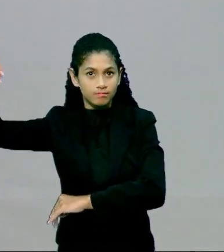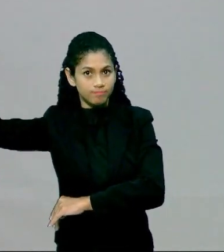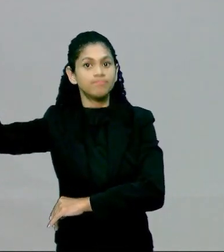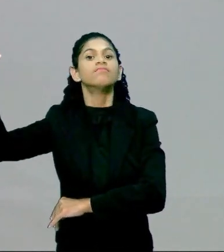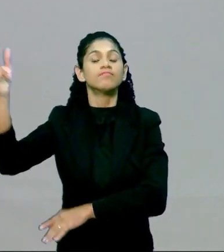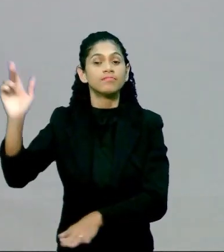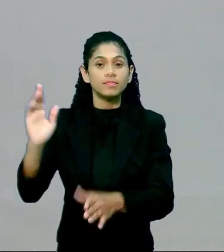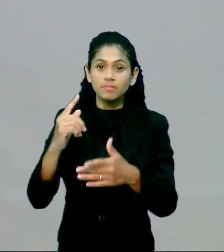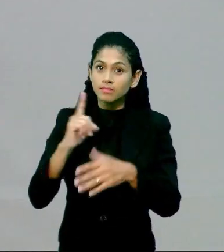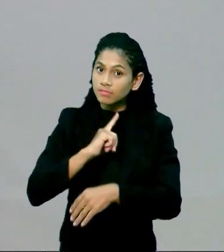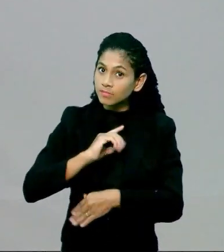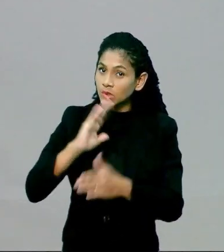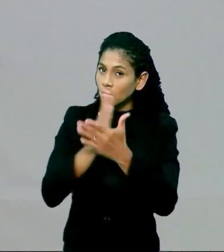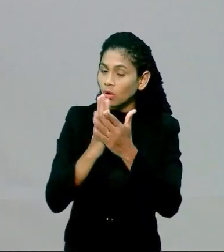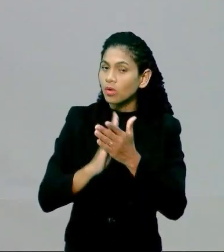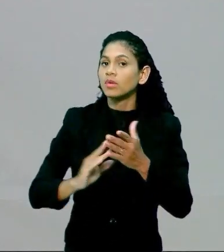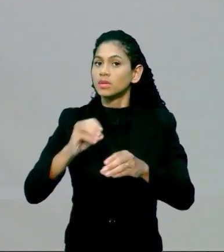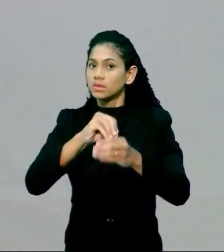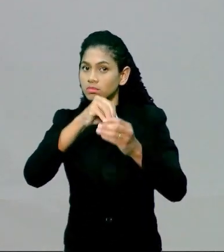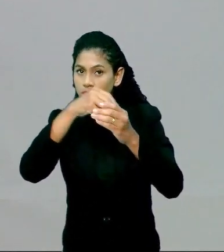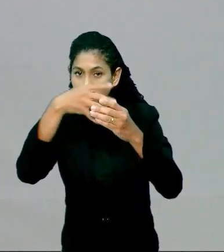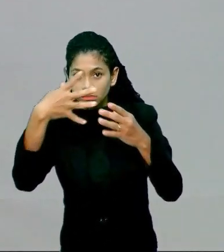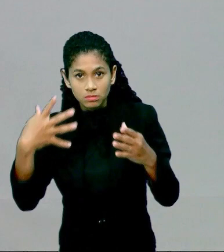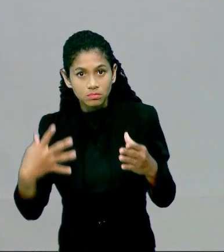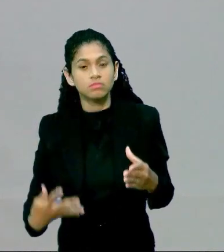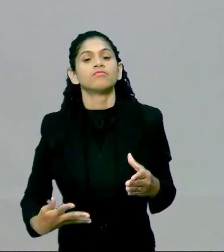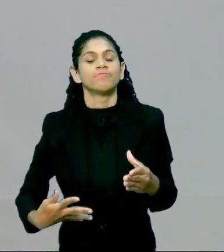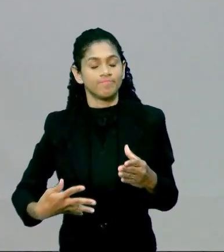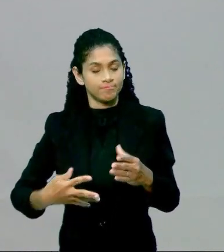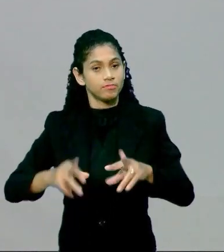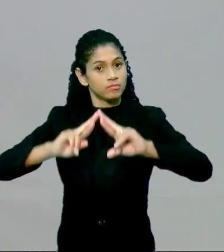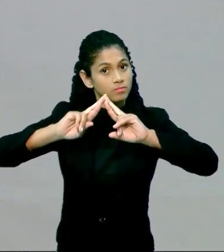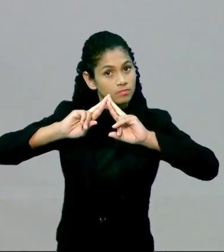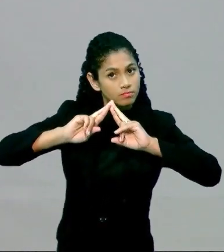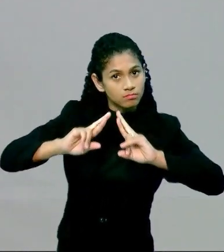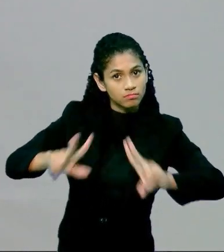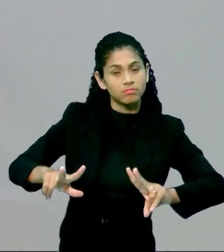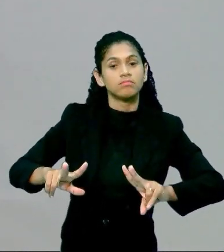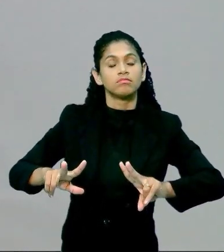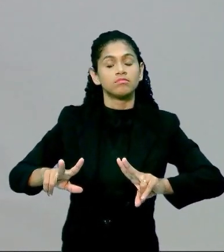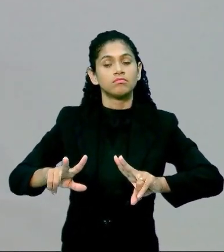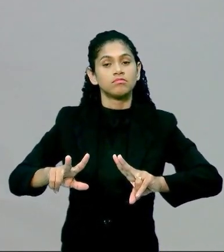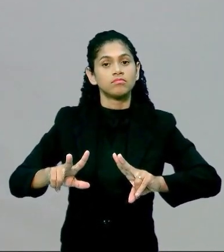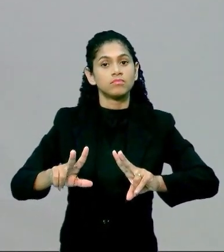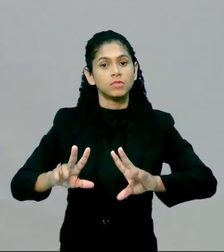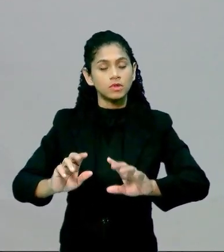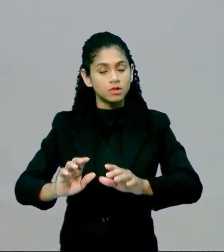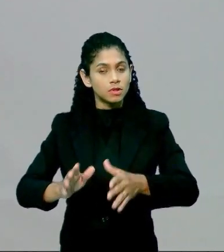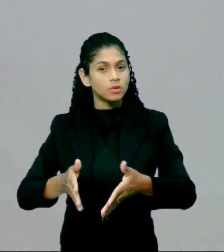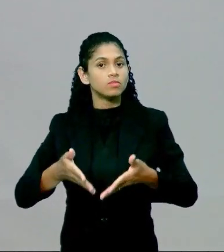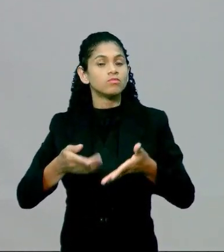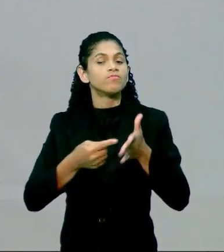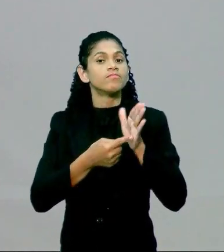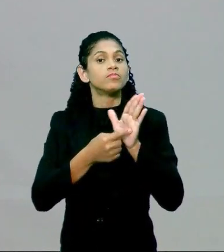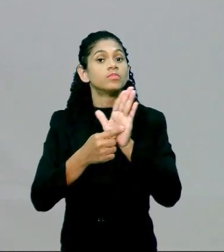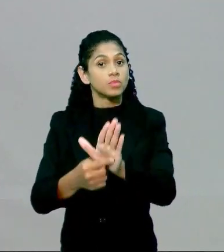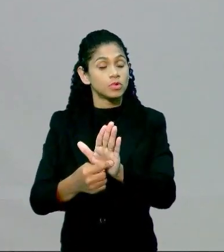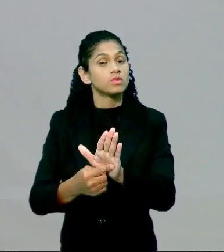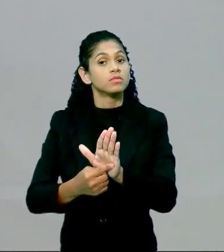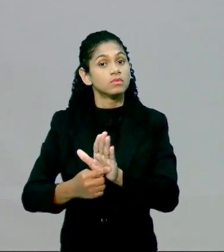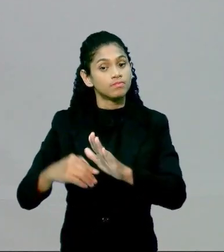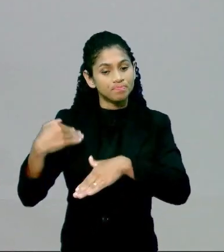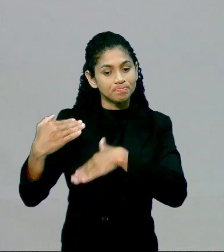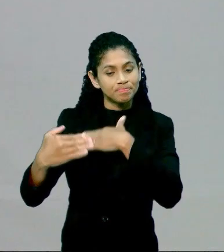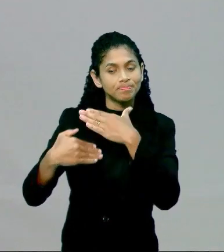tem algumas peculiaridades, quer dizer, algumas diferenças que tornam aí essa produção literária